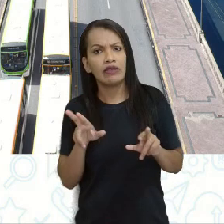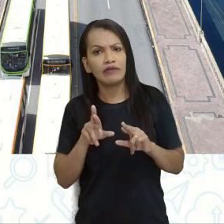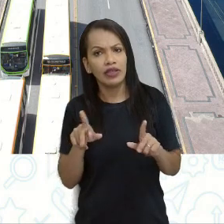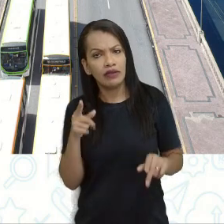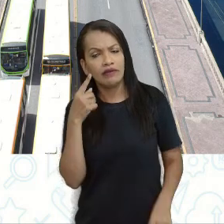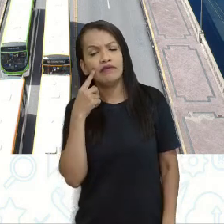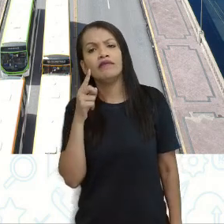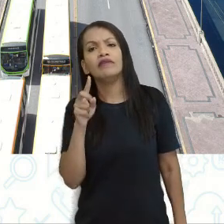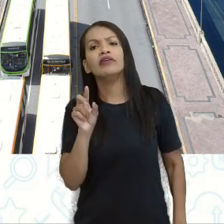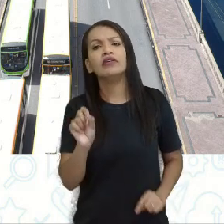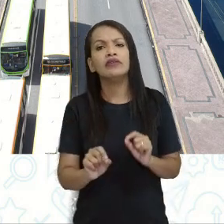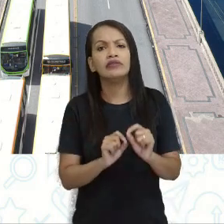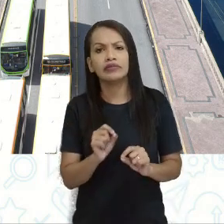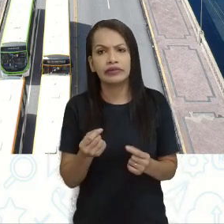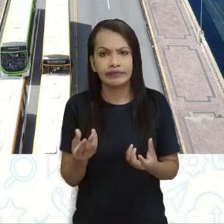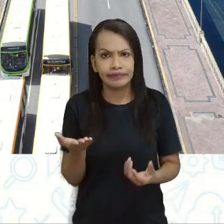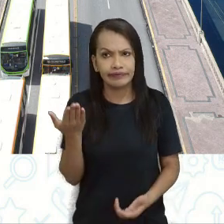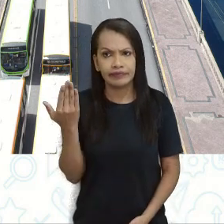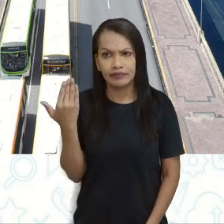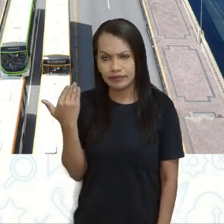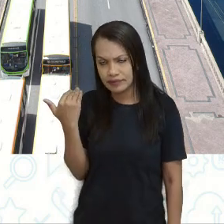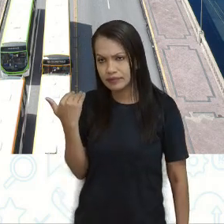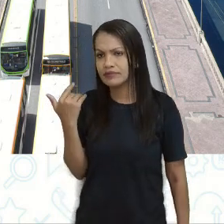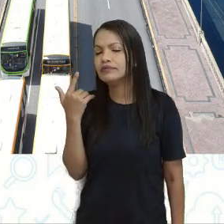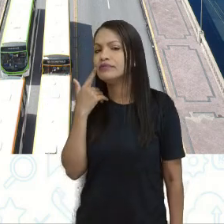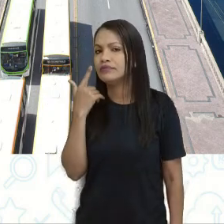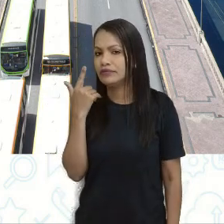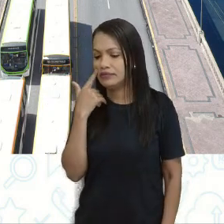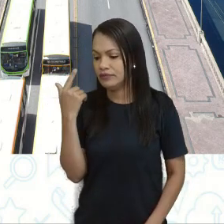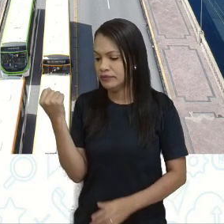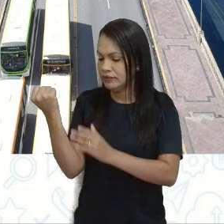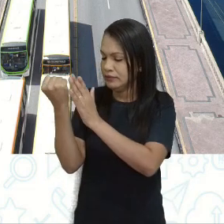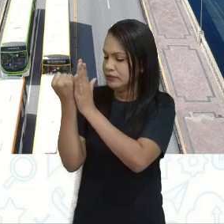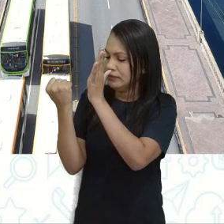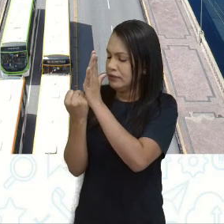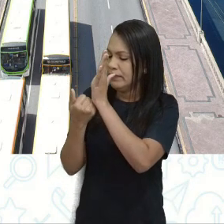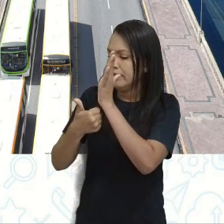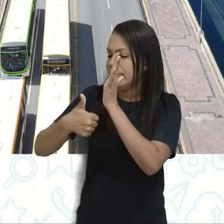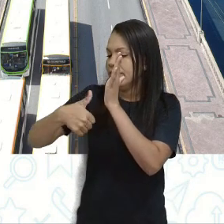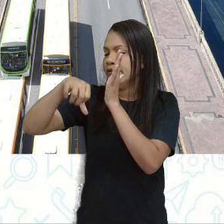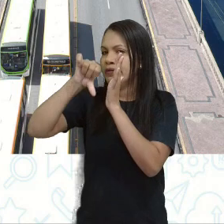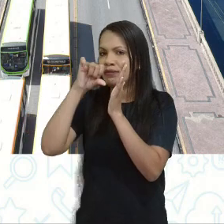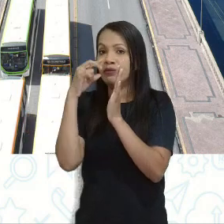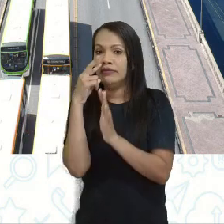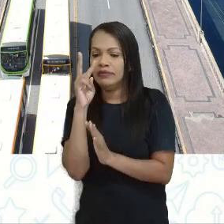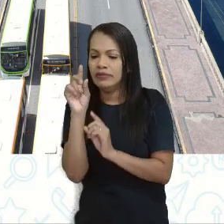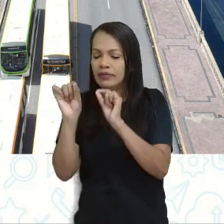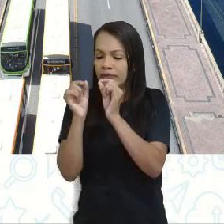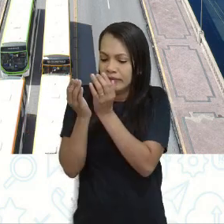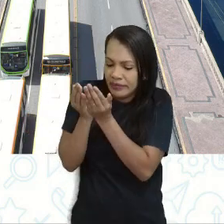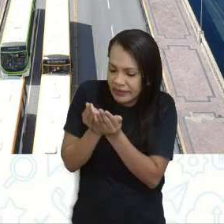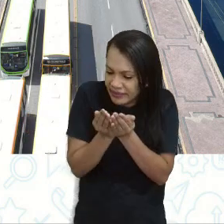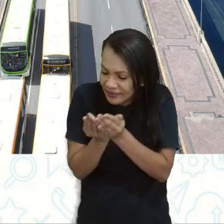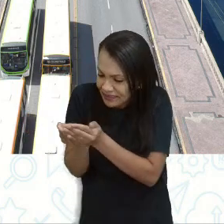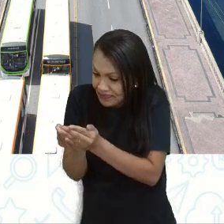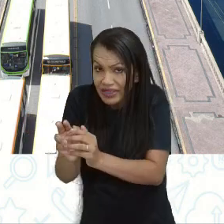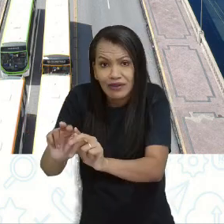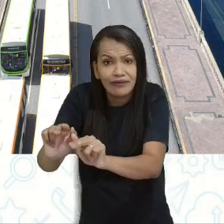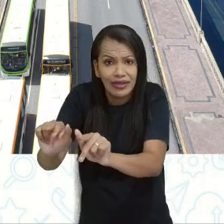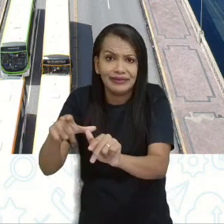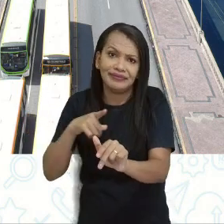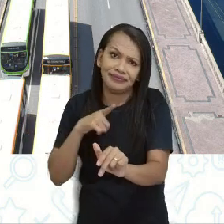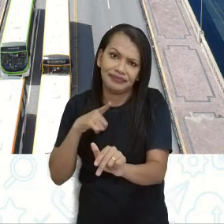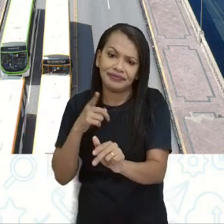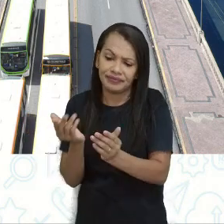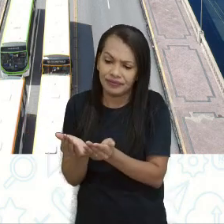A gente vê as peculiaridades. Aí essa imagem do século XIX mesmo, você vê a quantidade de embarcações que tem nesse rio,